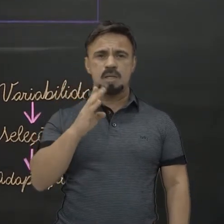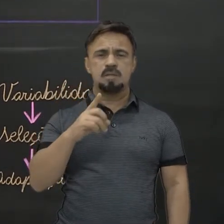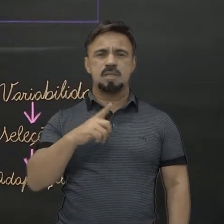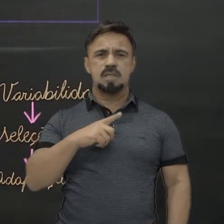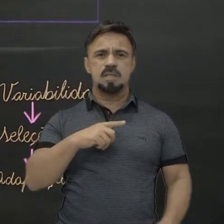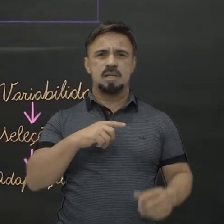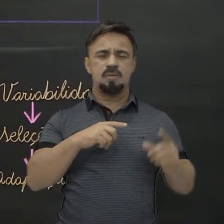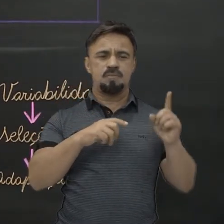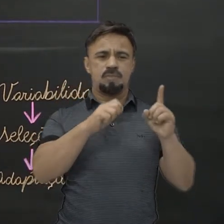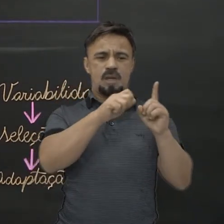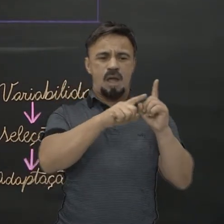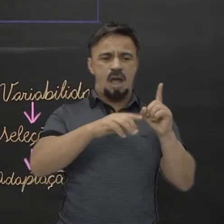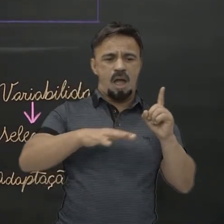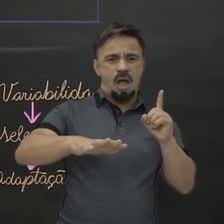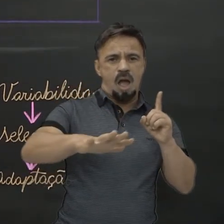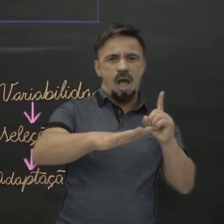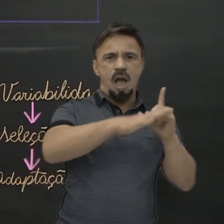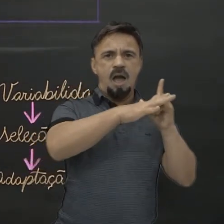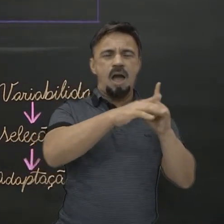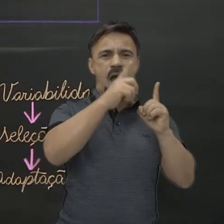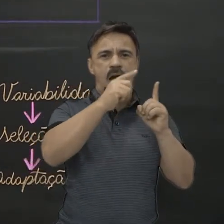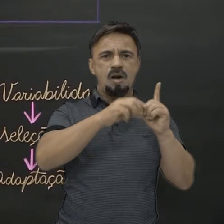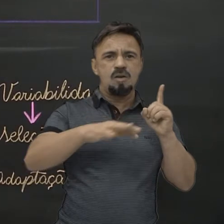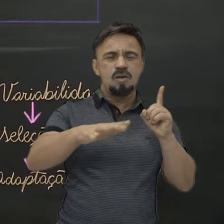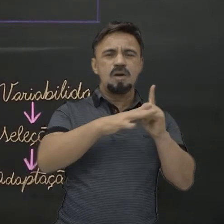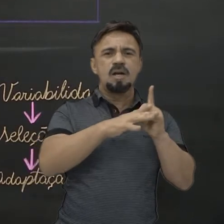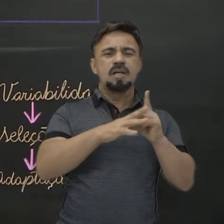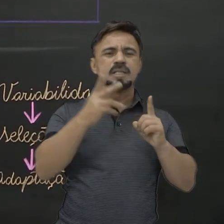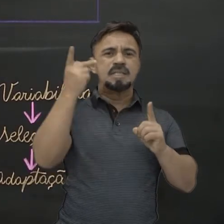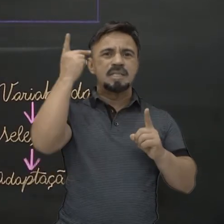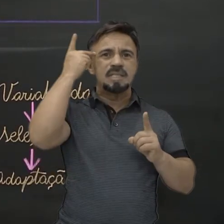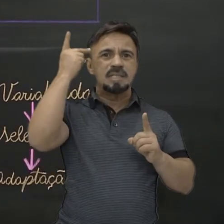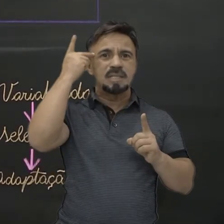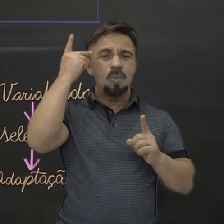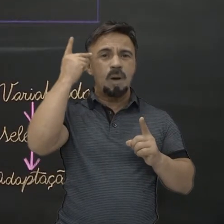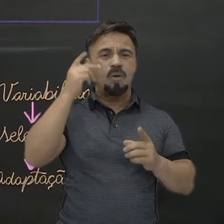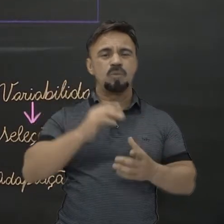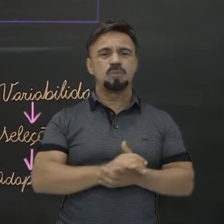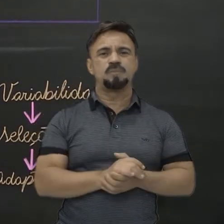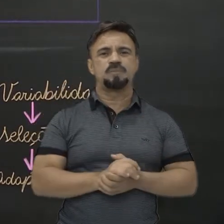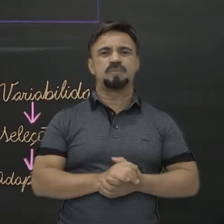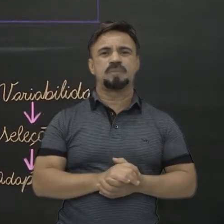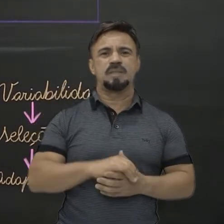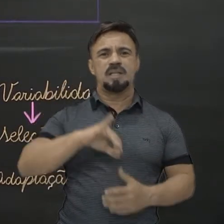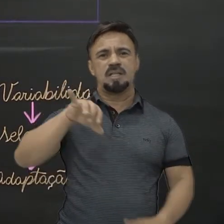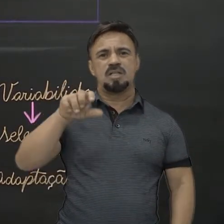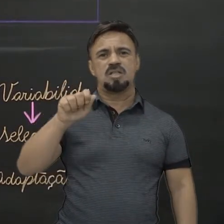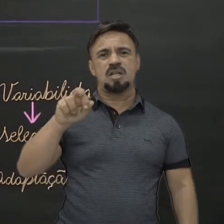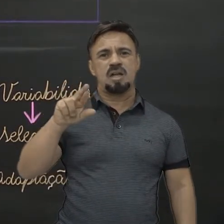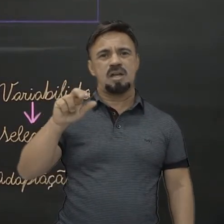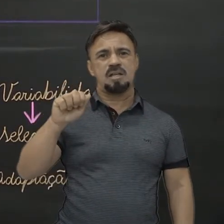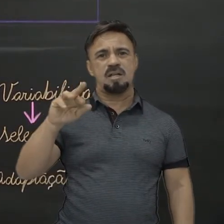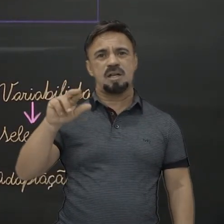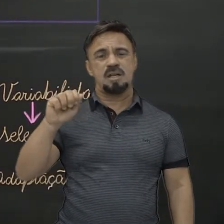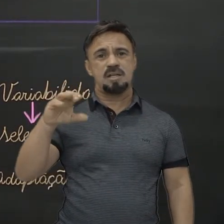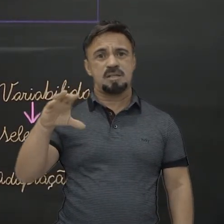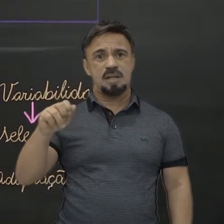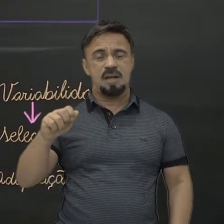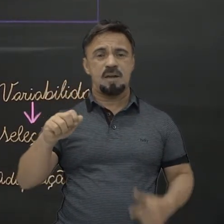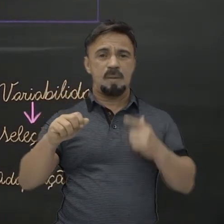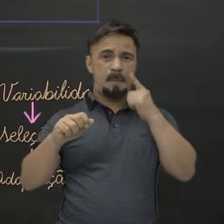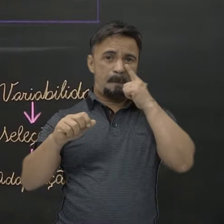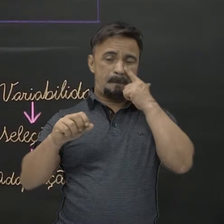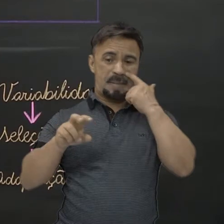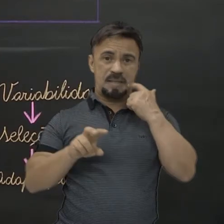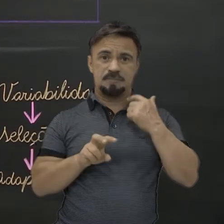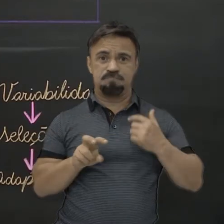uma ilha, aqui próxima a São Paulo, onde tem uma espécie que foi batizada de jararaca ilhoa. Essa espécie de jararaca tem muitas